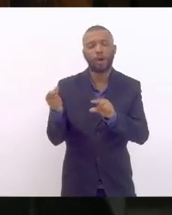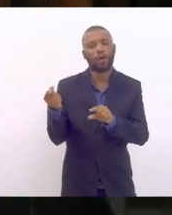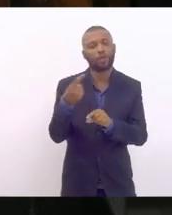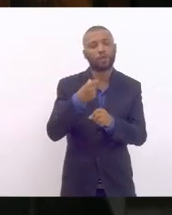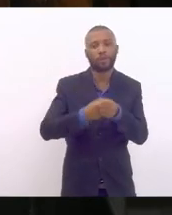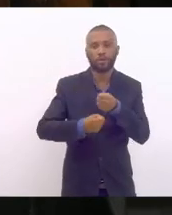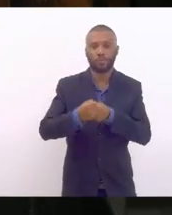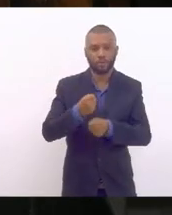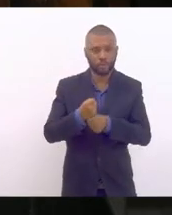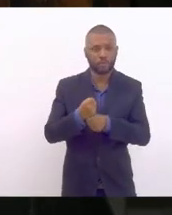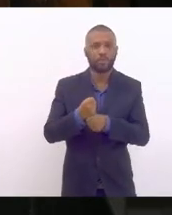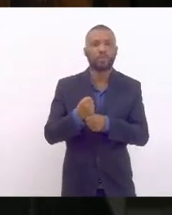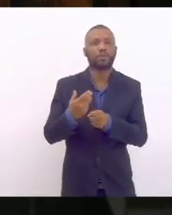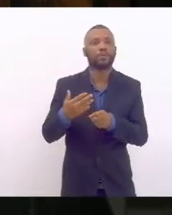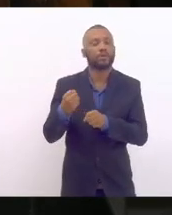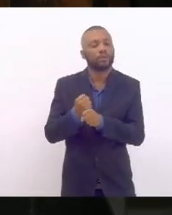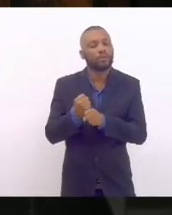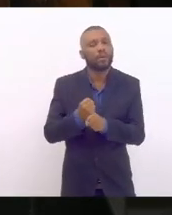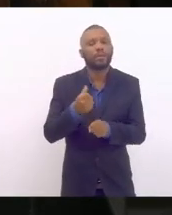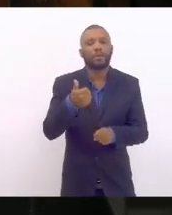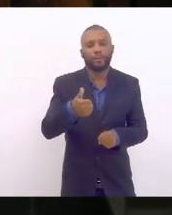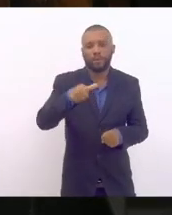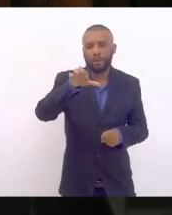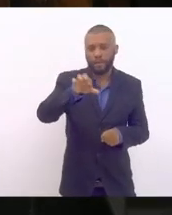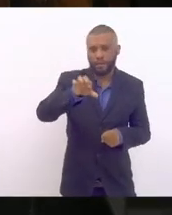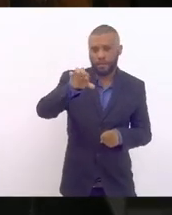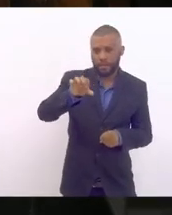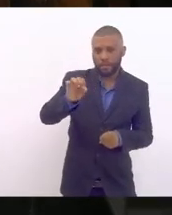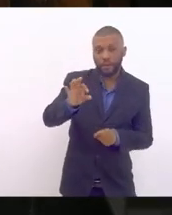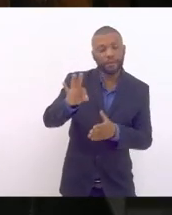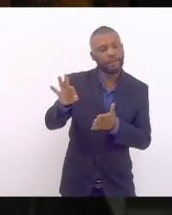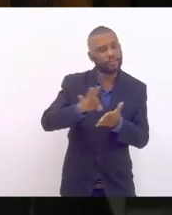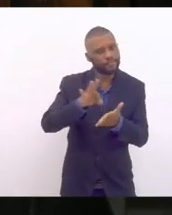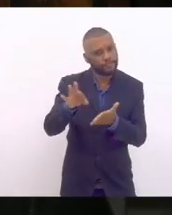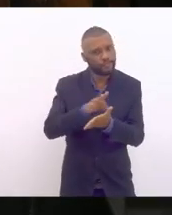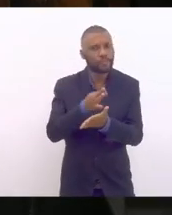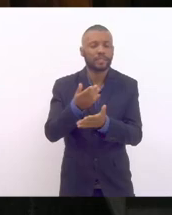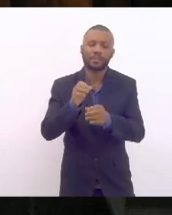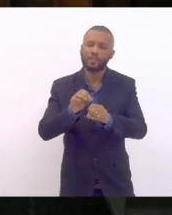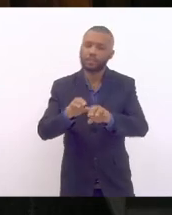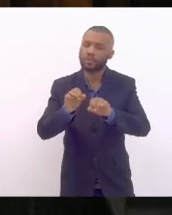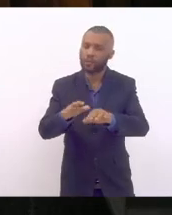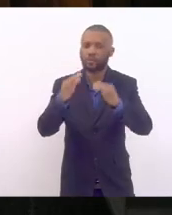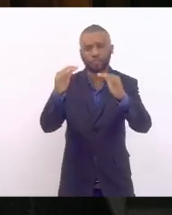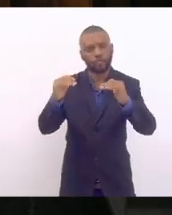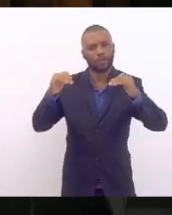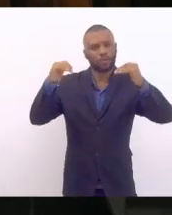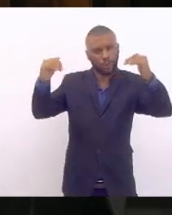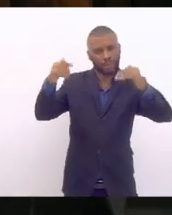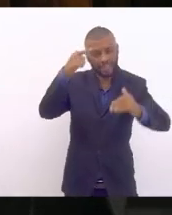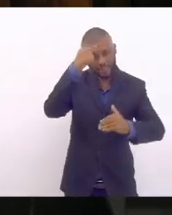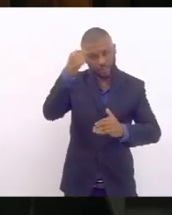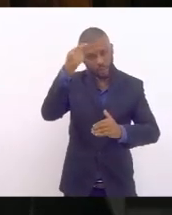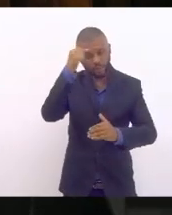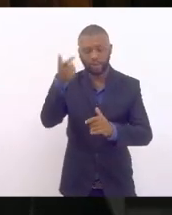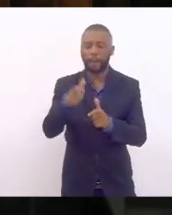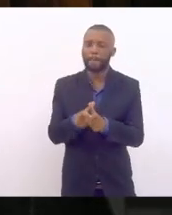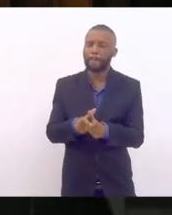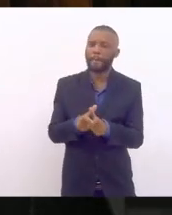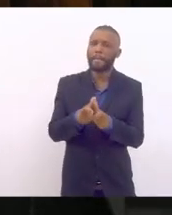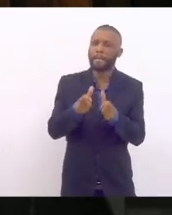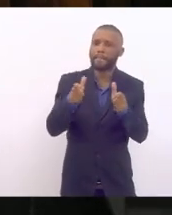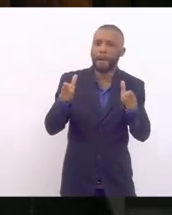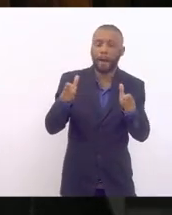anterior desde 1990 as matrículas na educação superior Neste País Federal elas vem crescendo